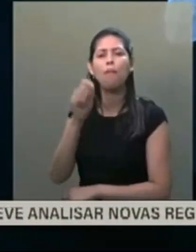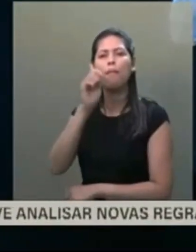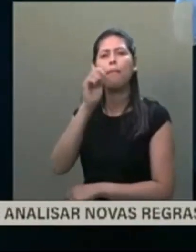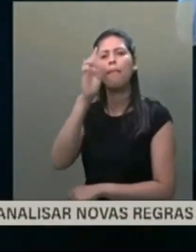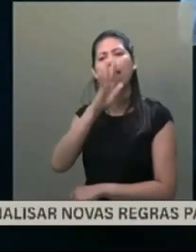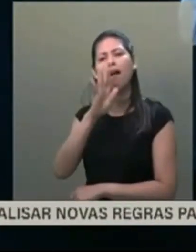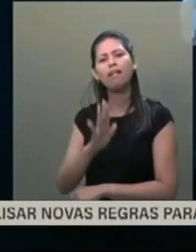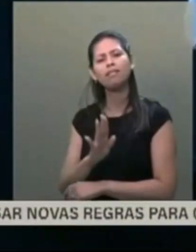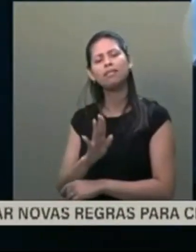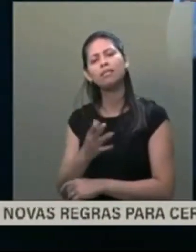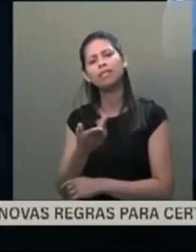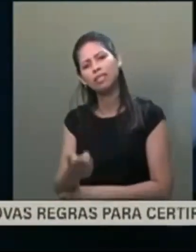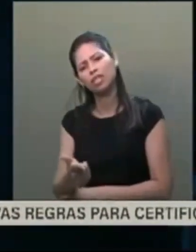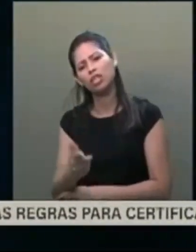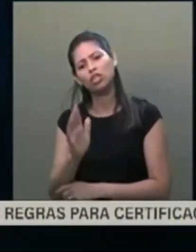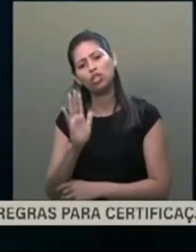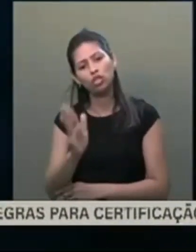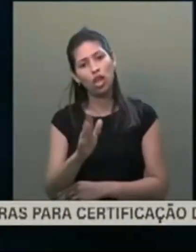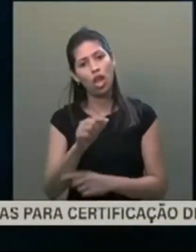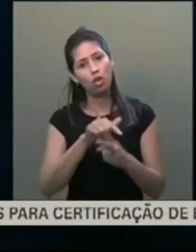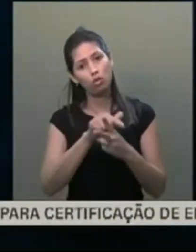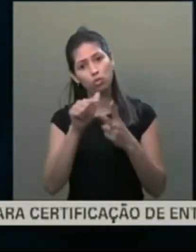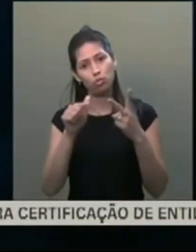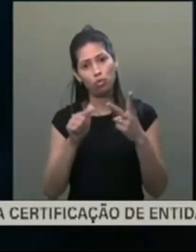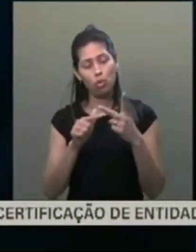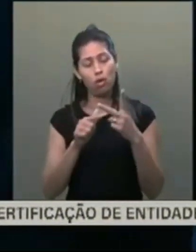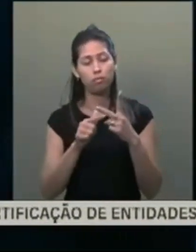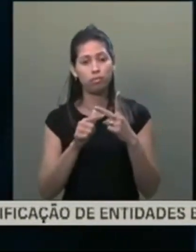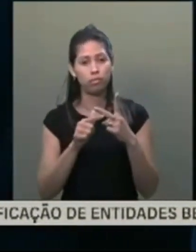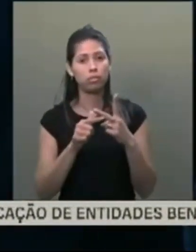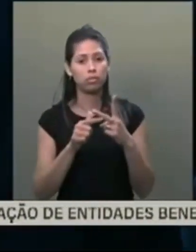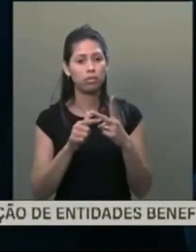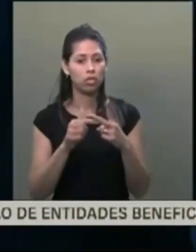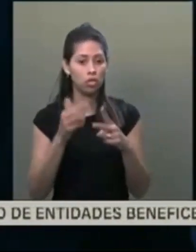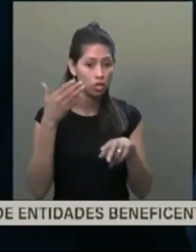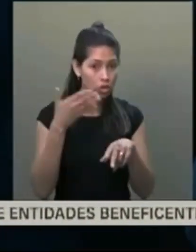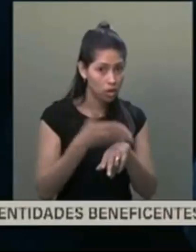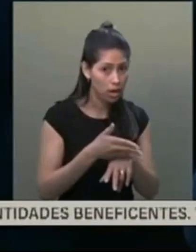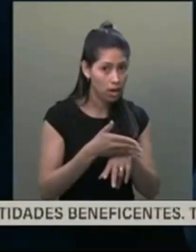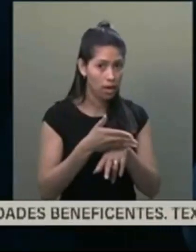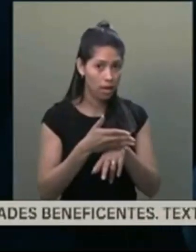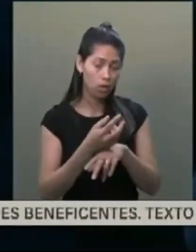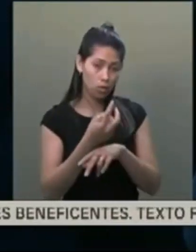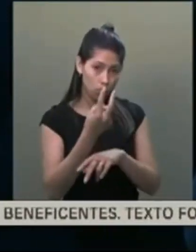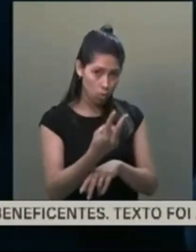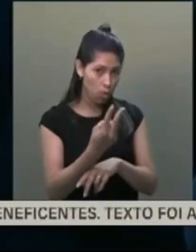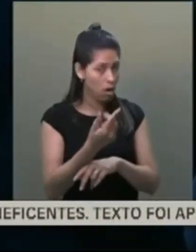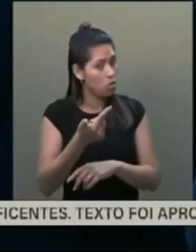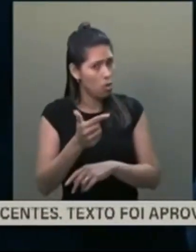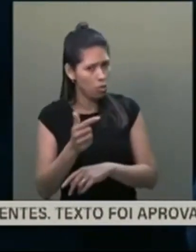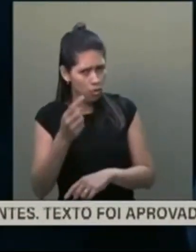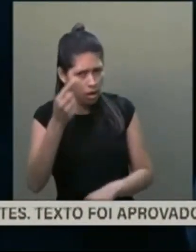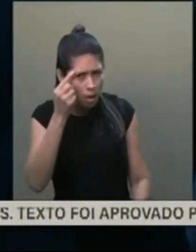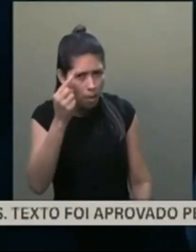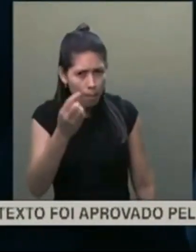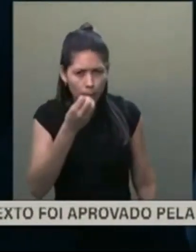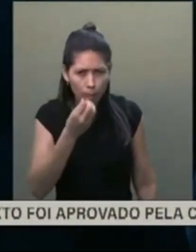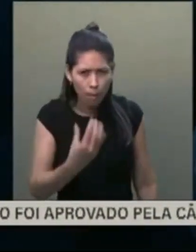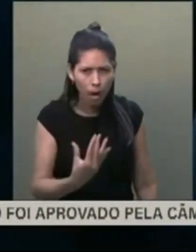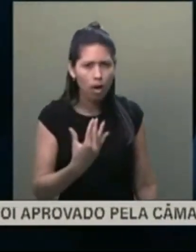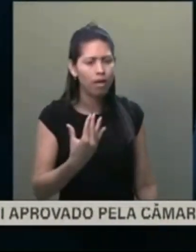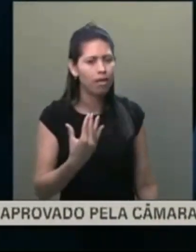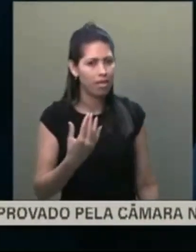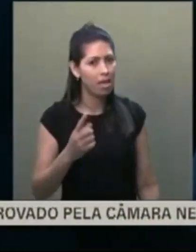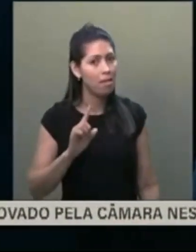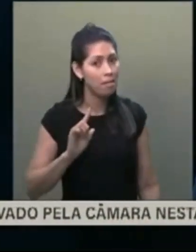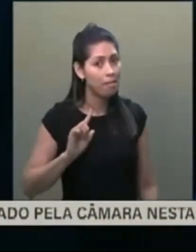Supremo, Francisco Rezec. Ele disse, isto não foi uma boa ideia. E